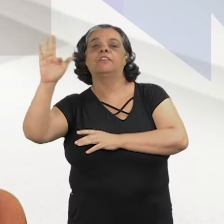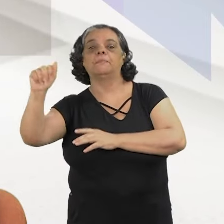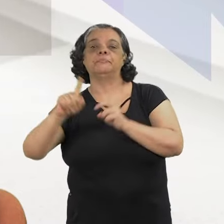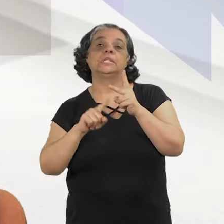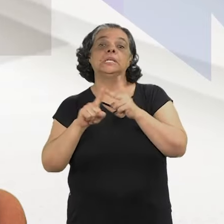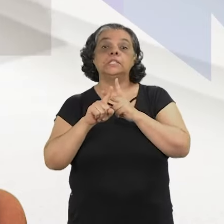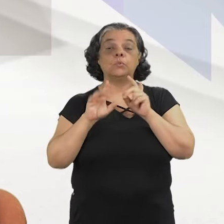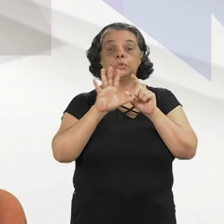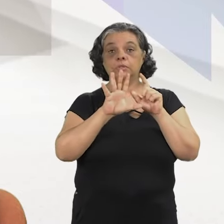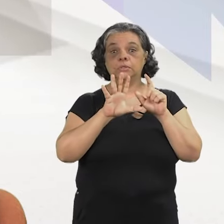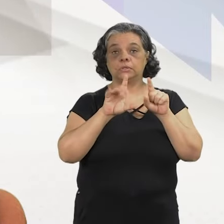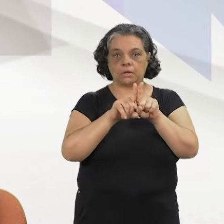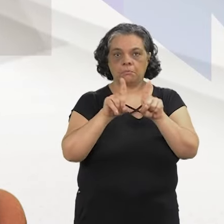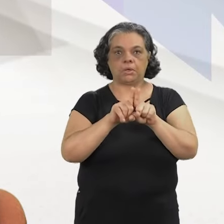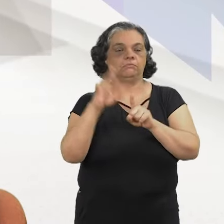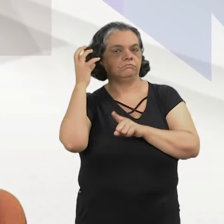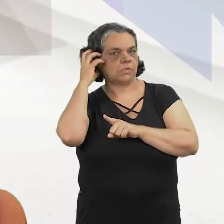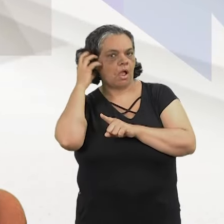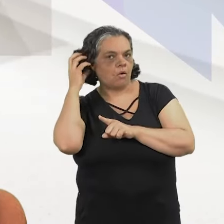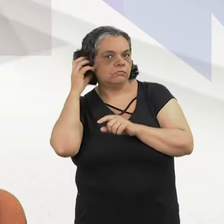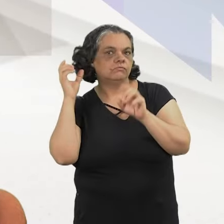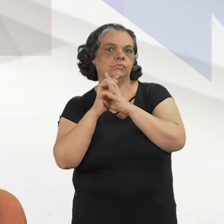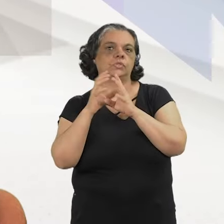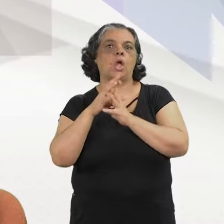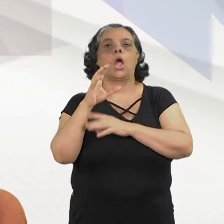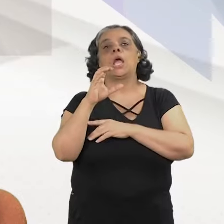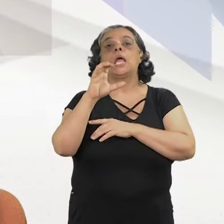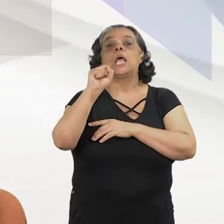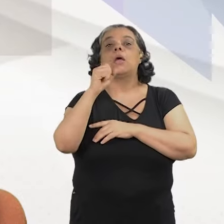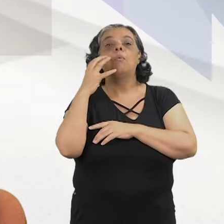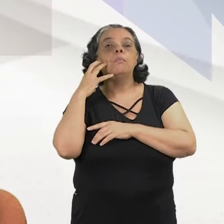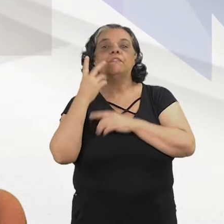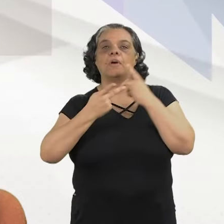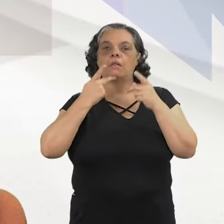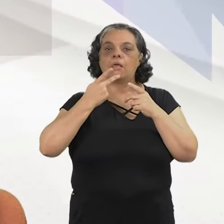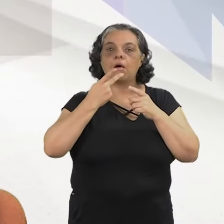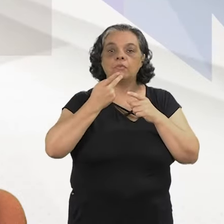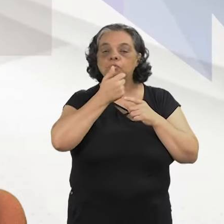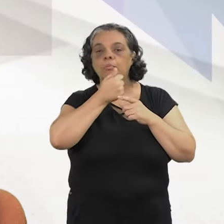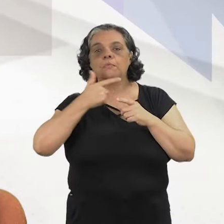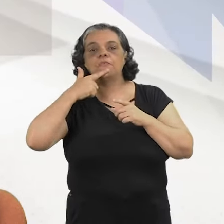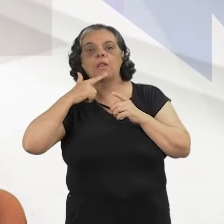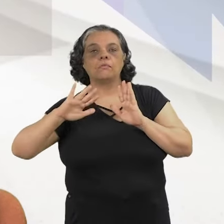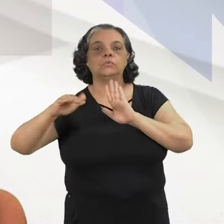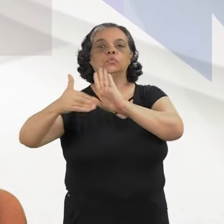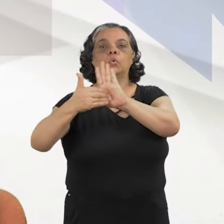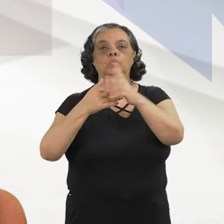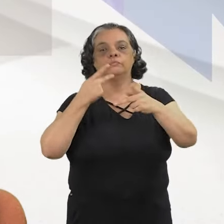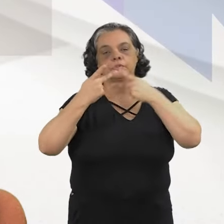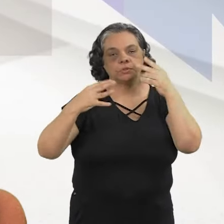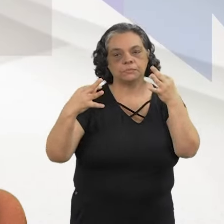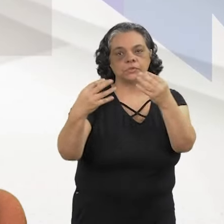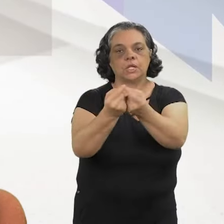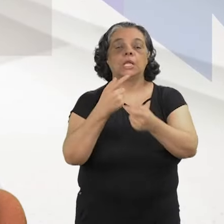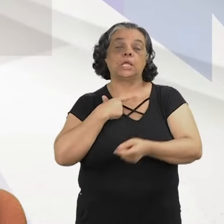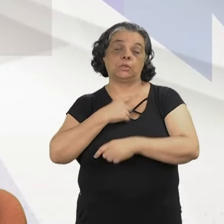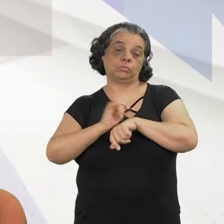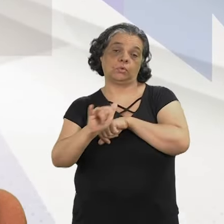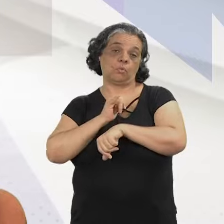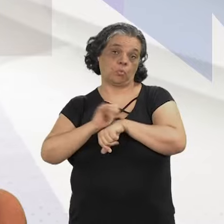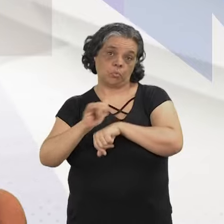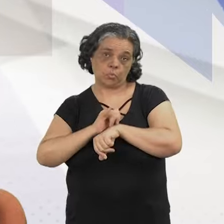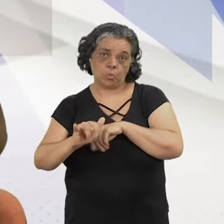a gente tá nas plataformas de áudio né então a gente tá no Spotify como podcast gente que é o perifa cast né também tá no